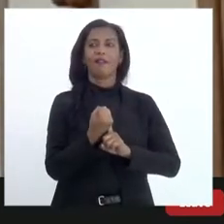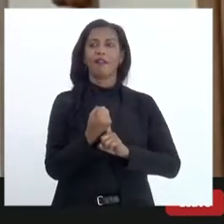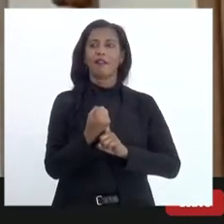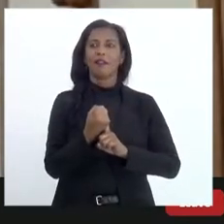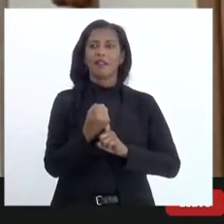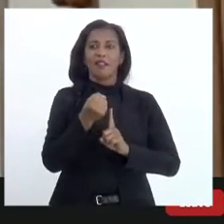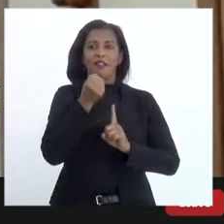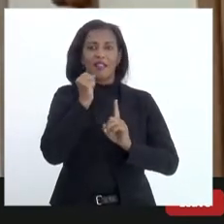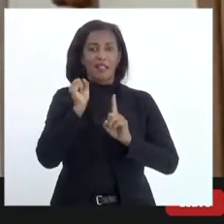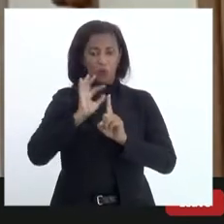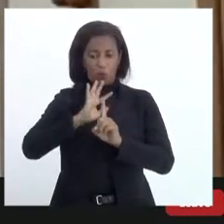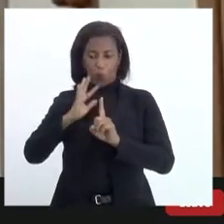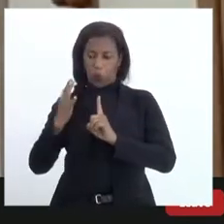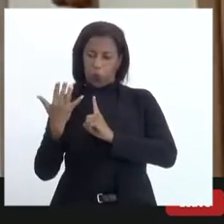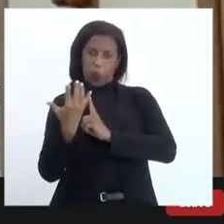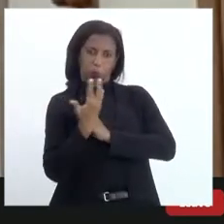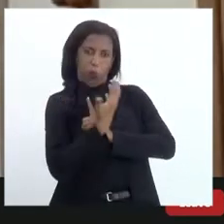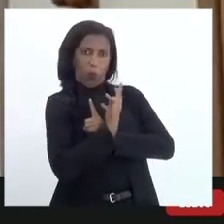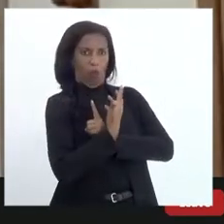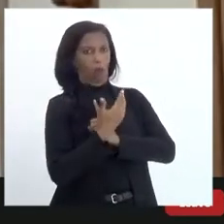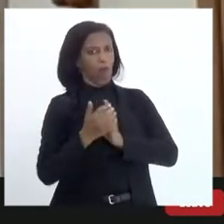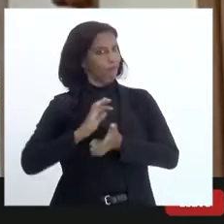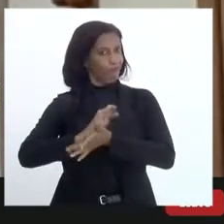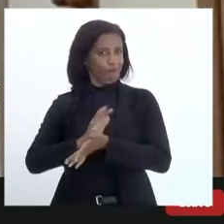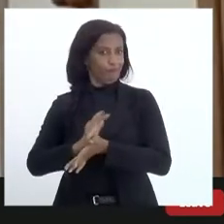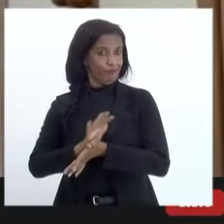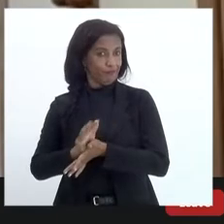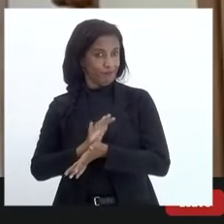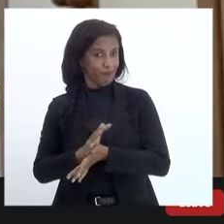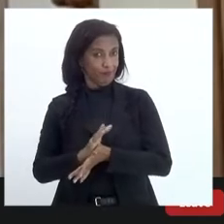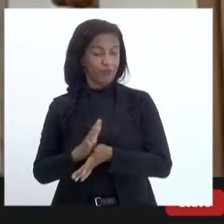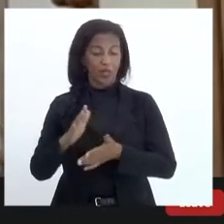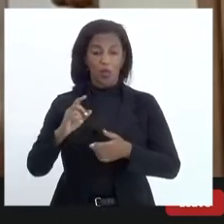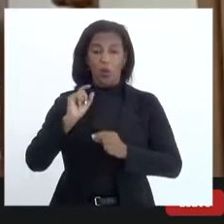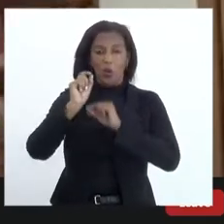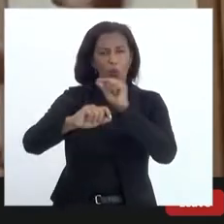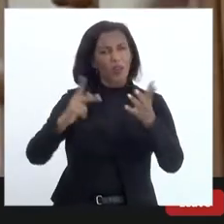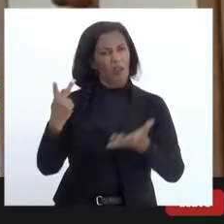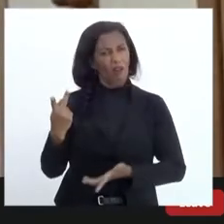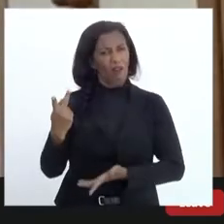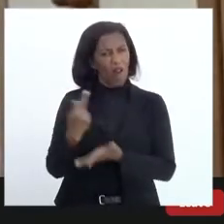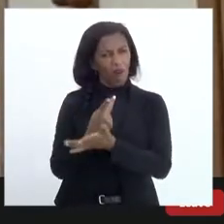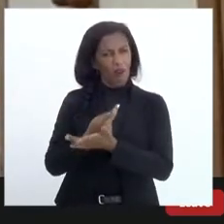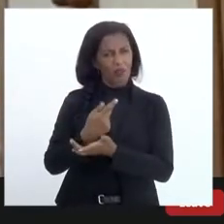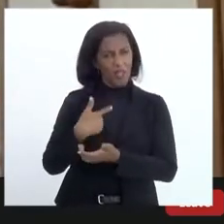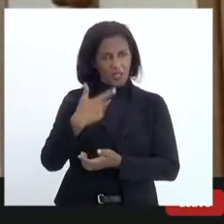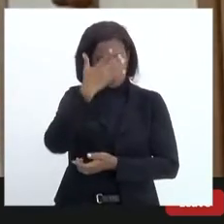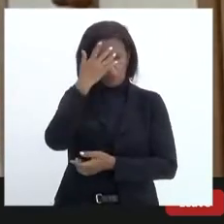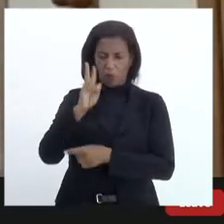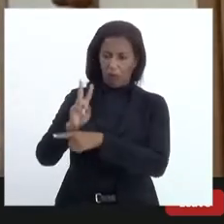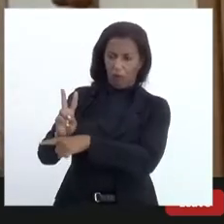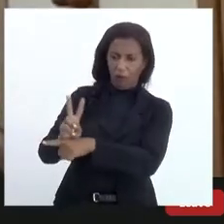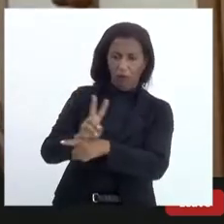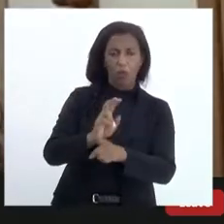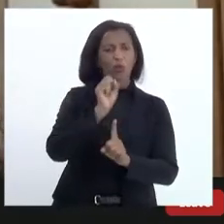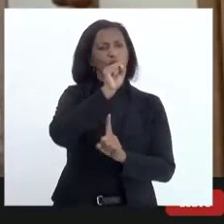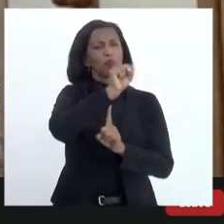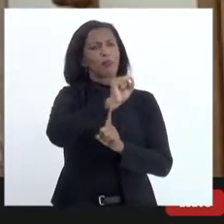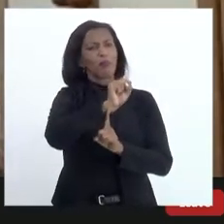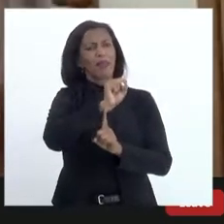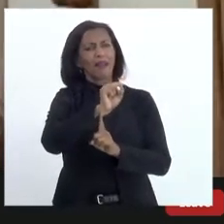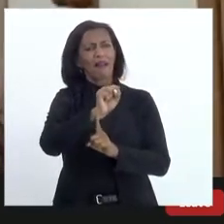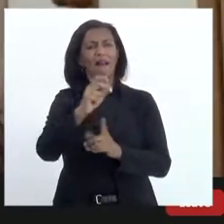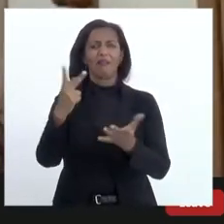ele não te blinda do racismo, né? Então, o que os meus assistidos passam de uma perseguição no supermercado, de uma perseguição